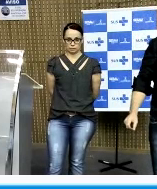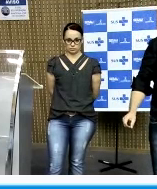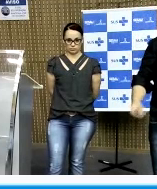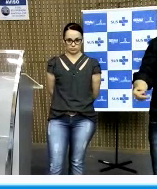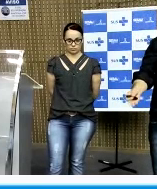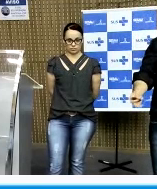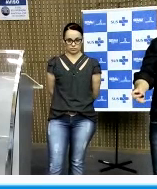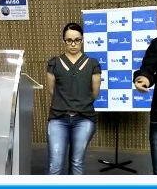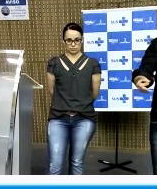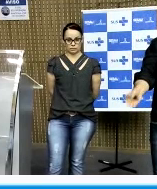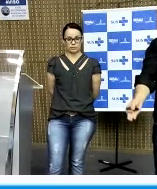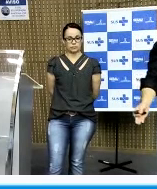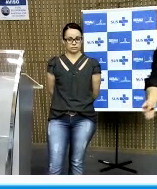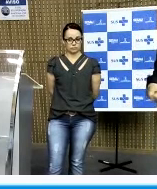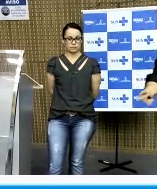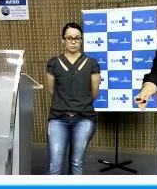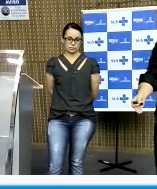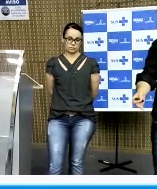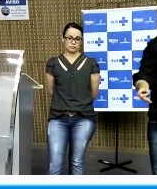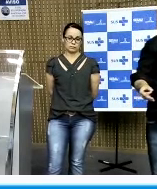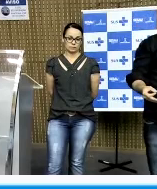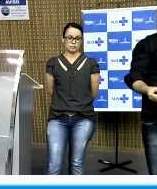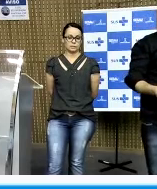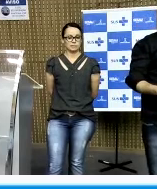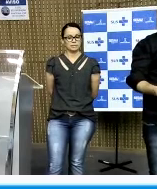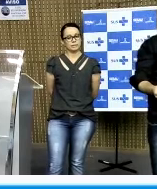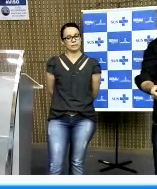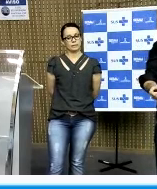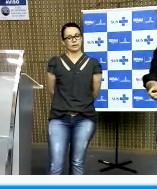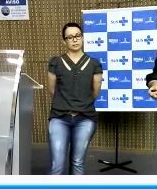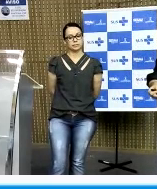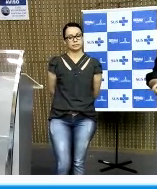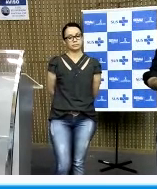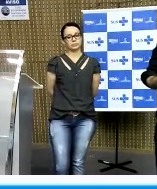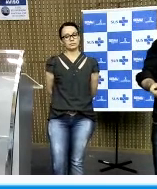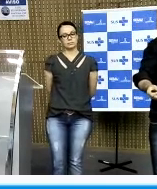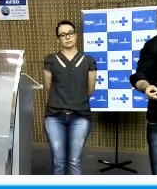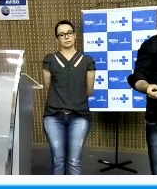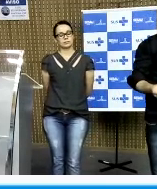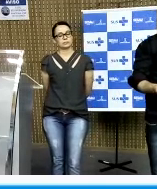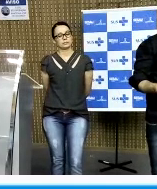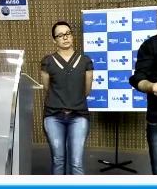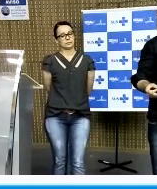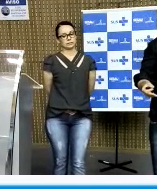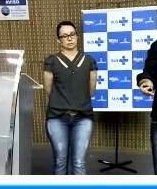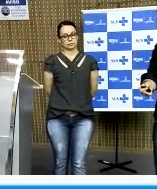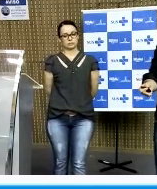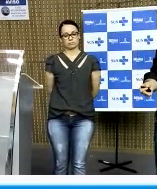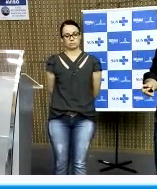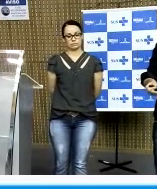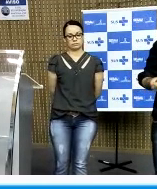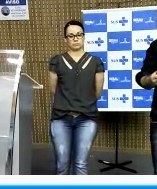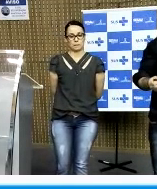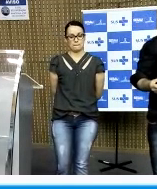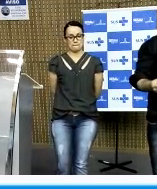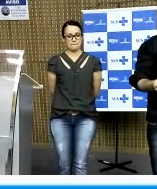estamos abaixo da meta na consulta de pré-natal do parceiro. Esse indicador, na verdade, tem sido batido junto aos enfermeiros para